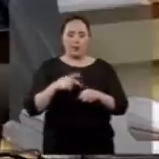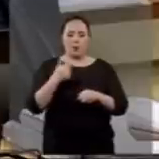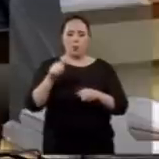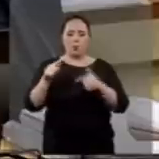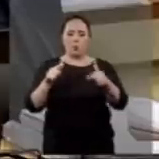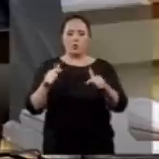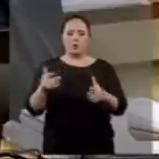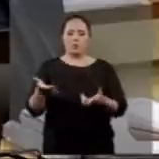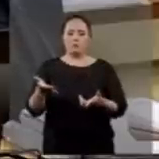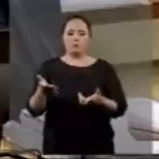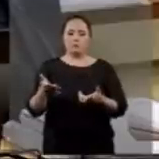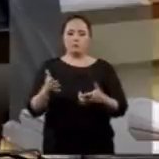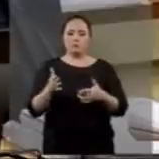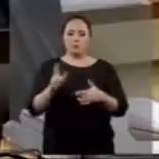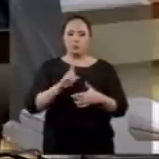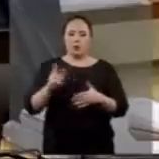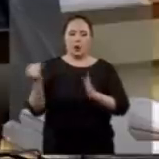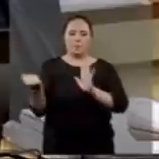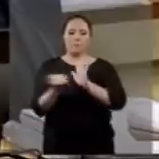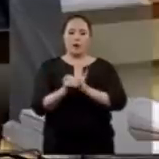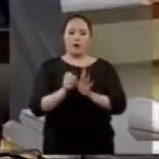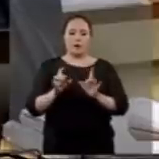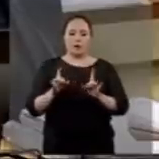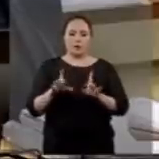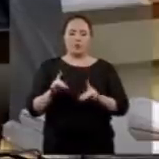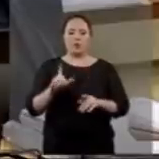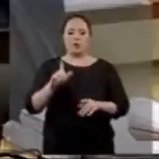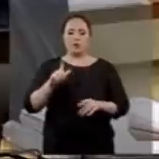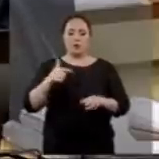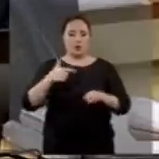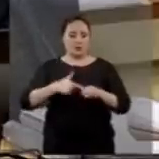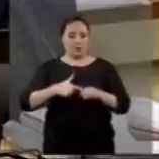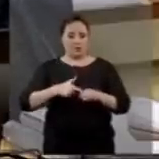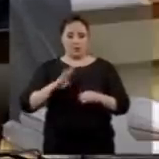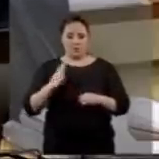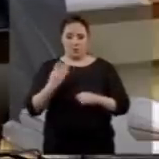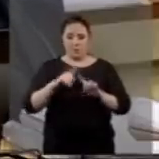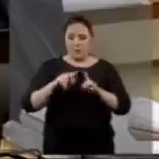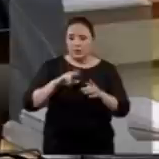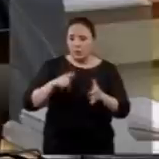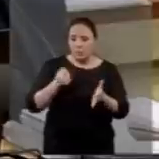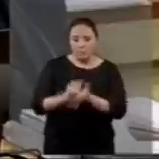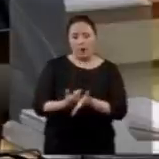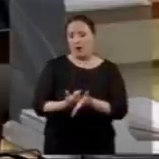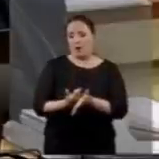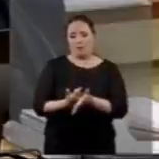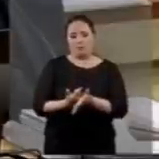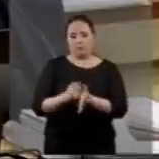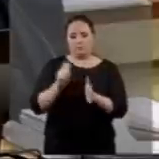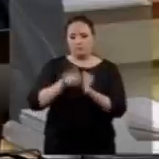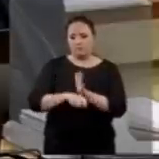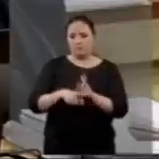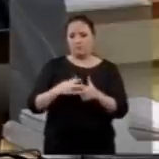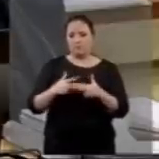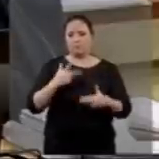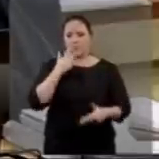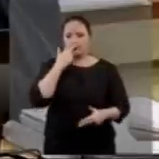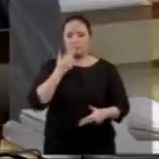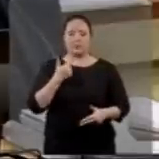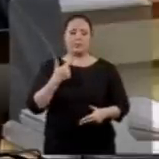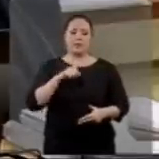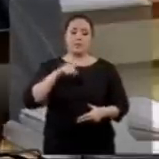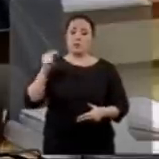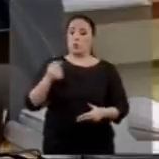outras bandeiras que vendiam gasolina falsificada e não pagavam tributos. Então, ela levava uma severa desvantagem e estava se